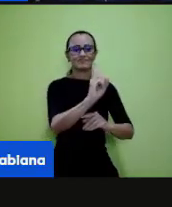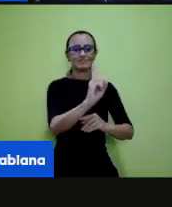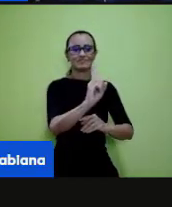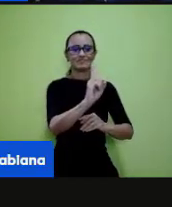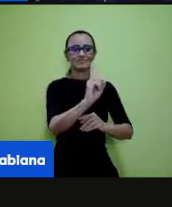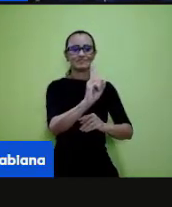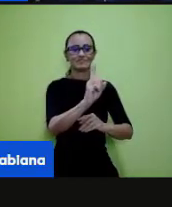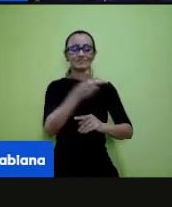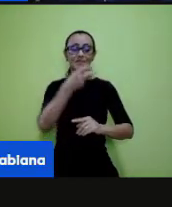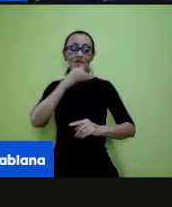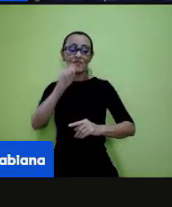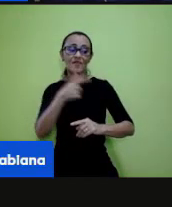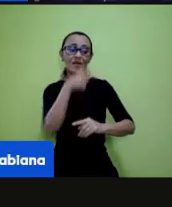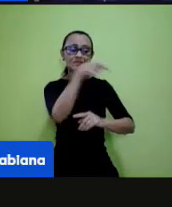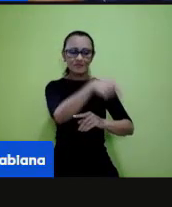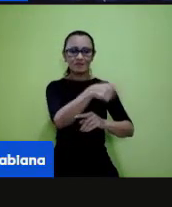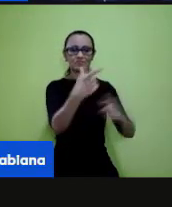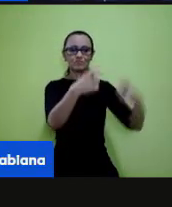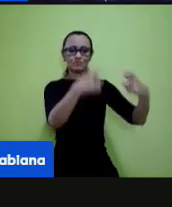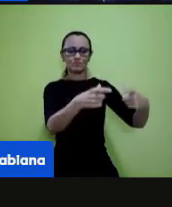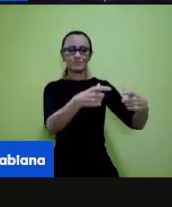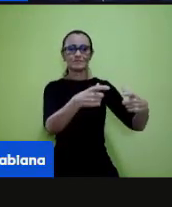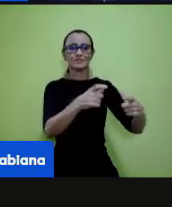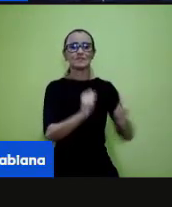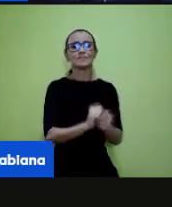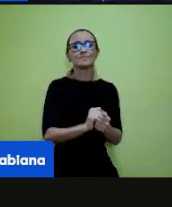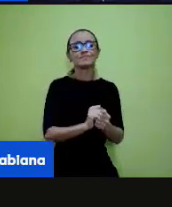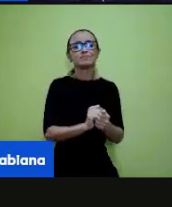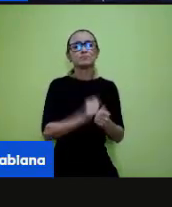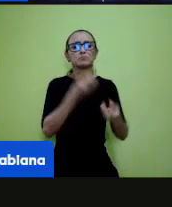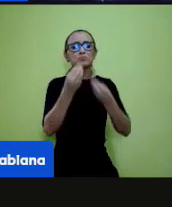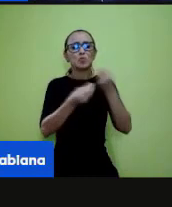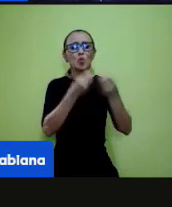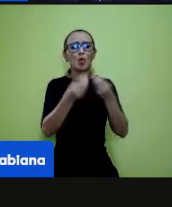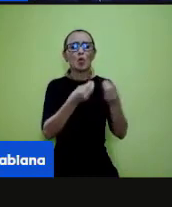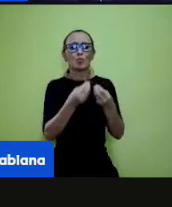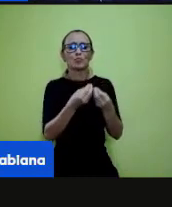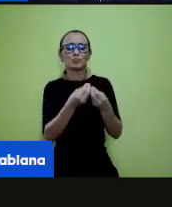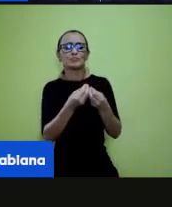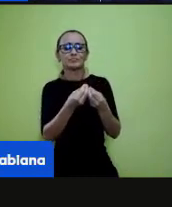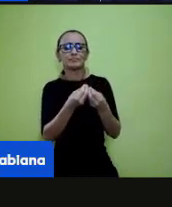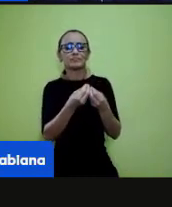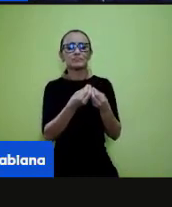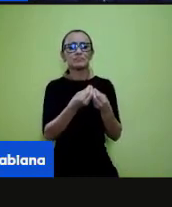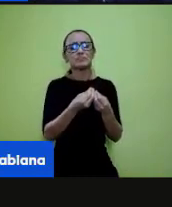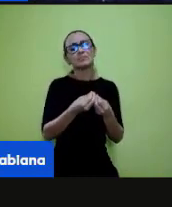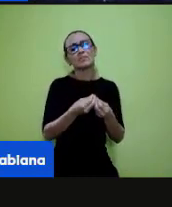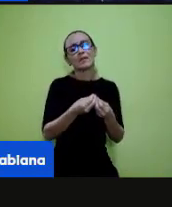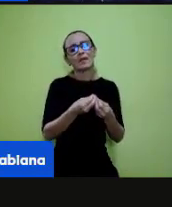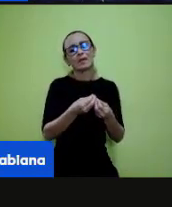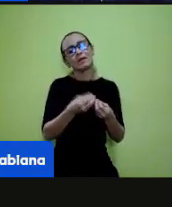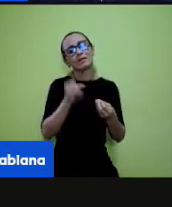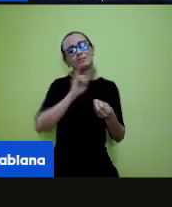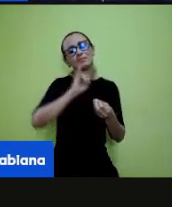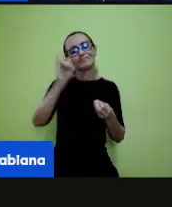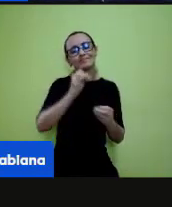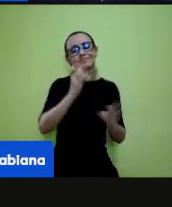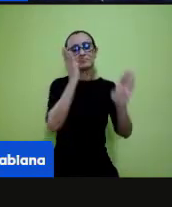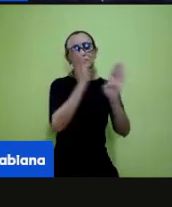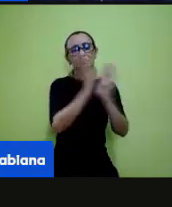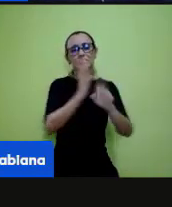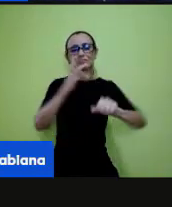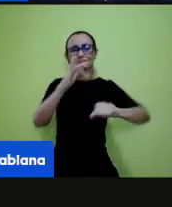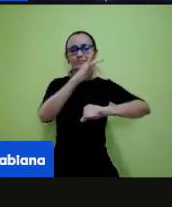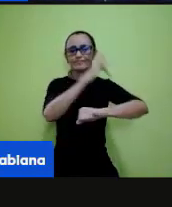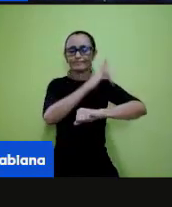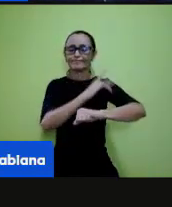as providências mecanicamente, manualmente, com relação aos possíveis criadouros, como citamos antes,